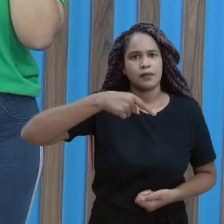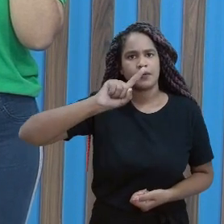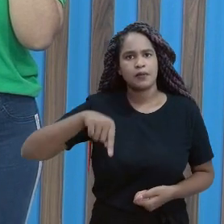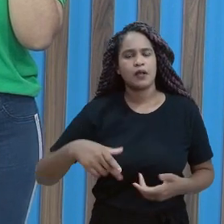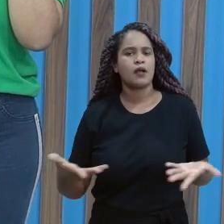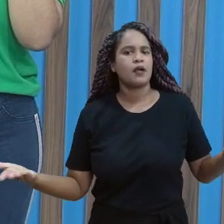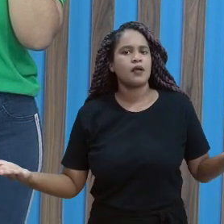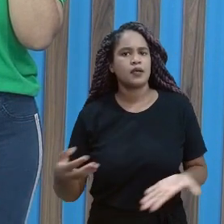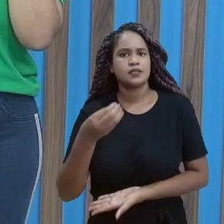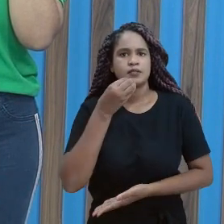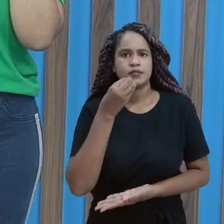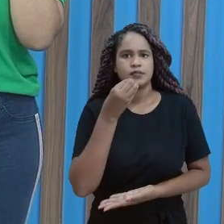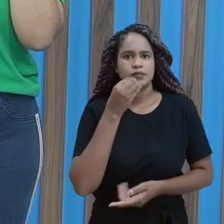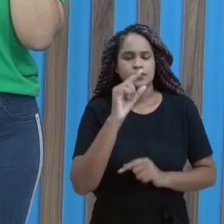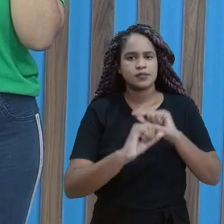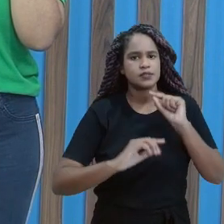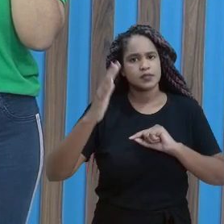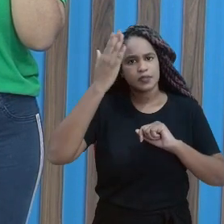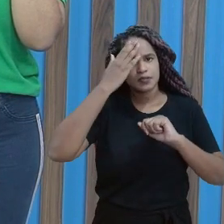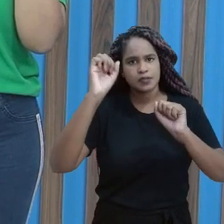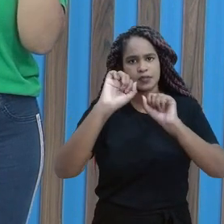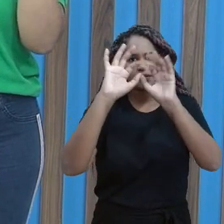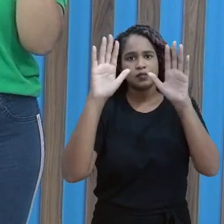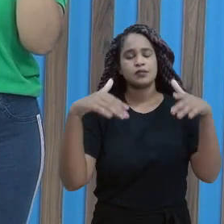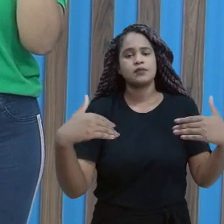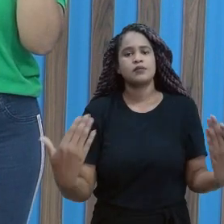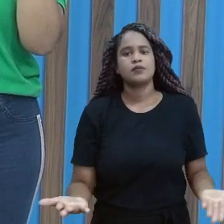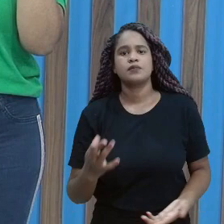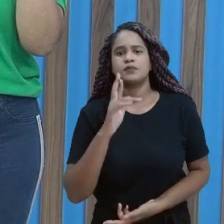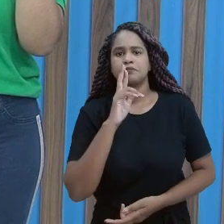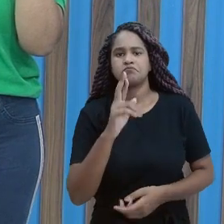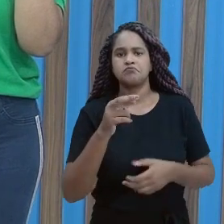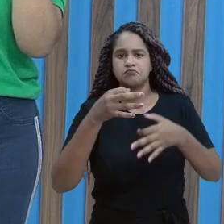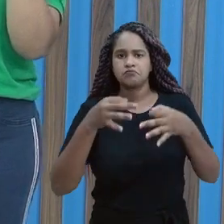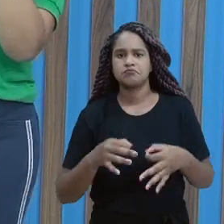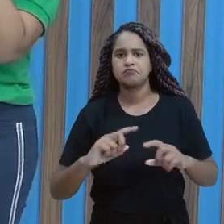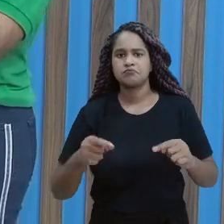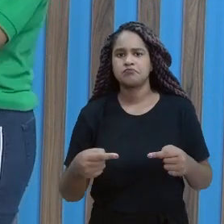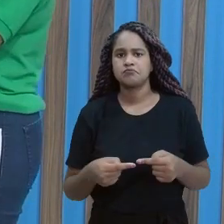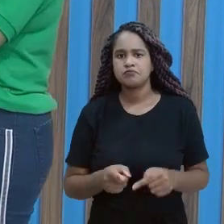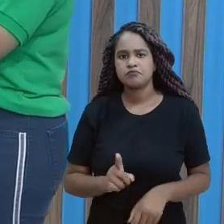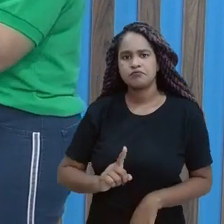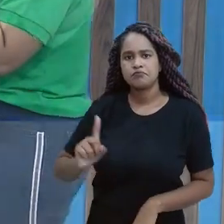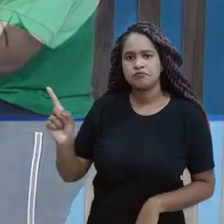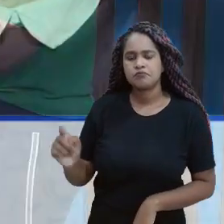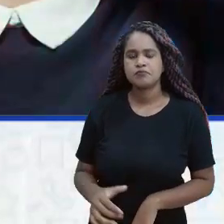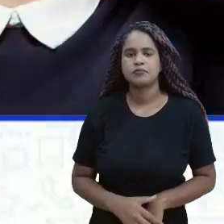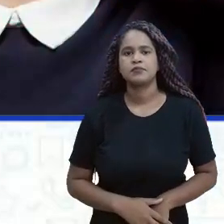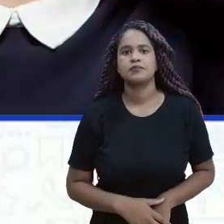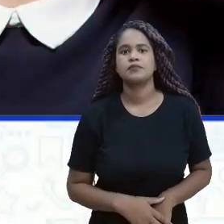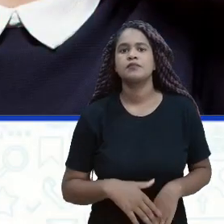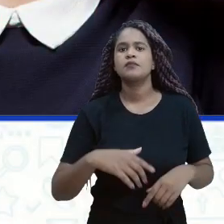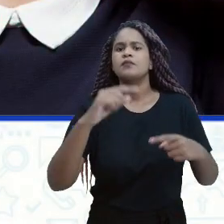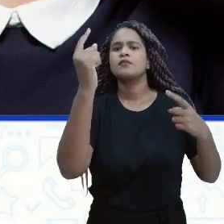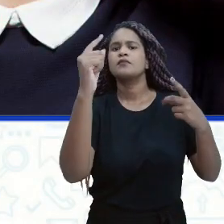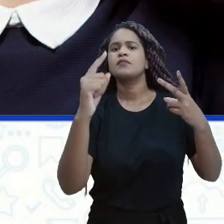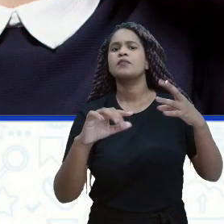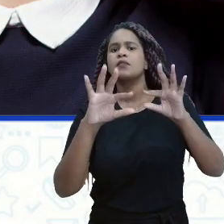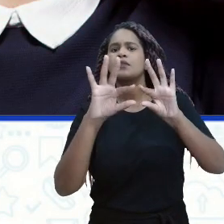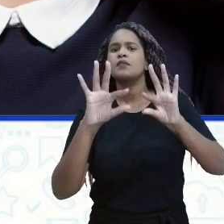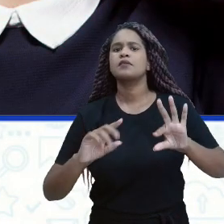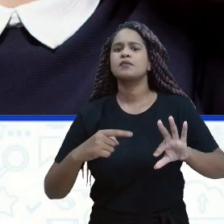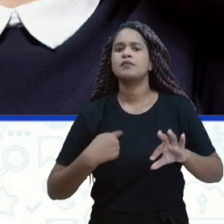gente consegue entender aqui qual seria a resposta para essas perguntas, ó. Em qual dessas frases